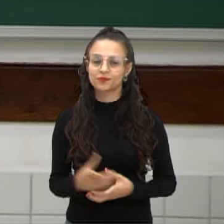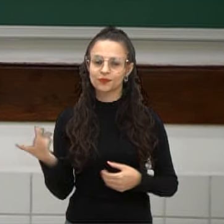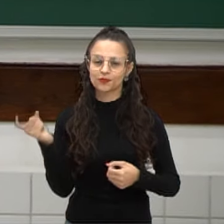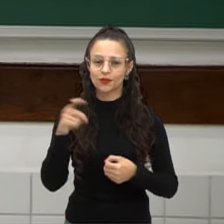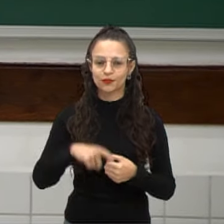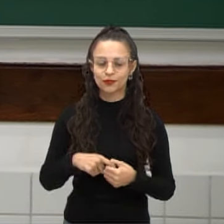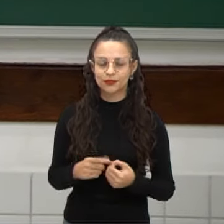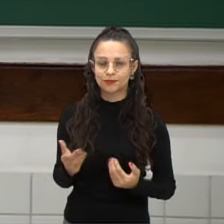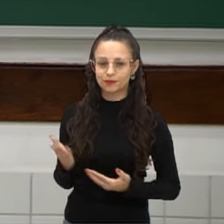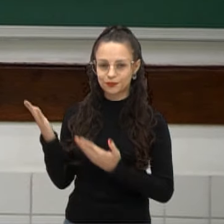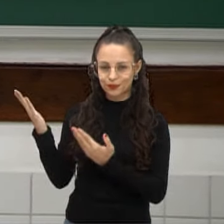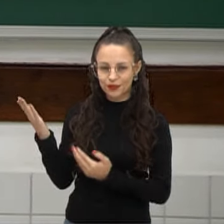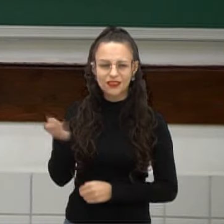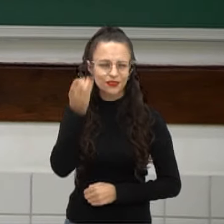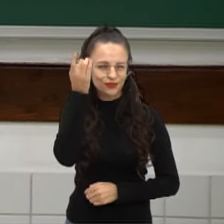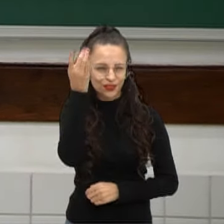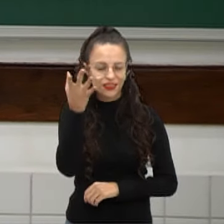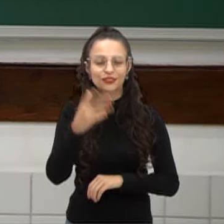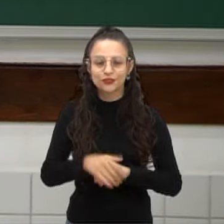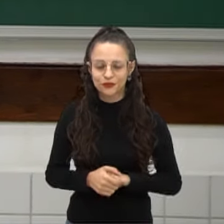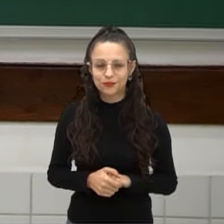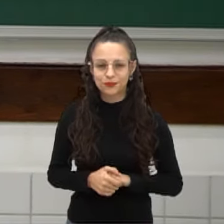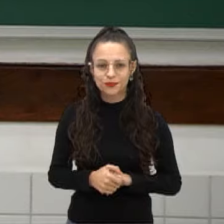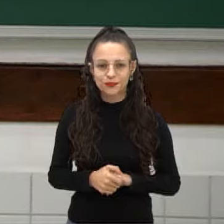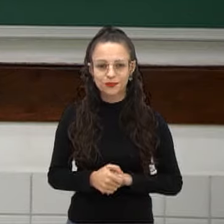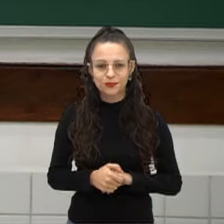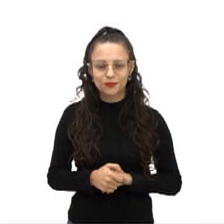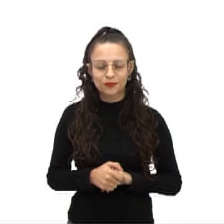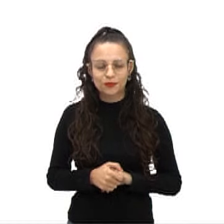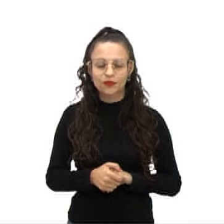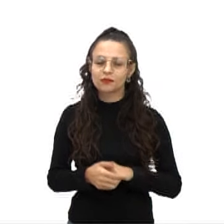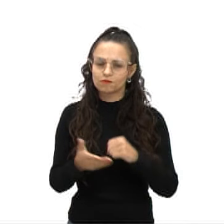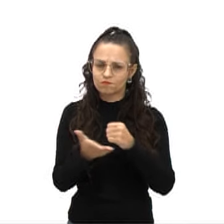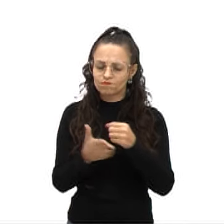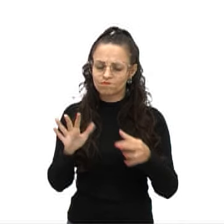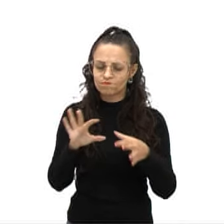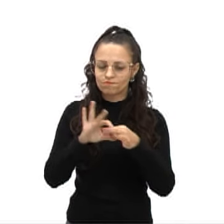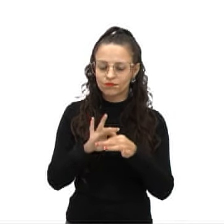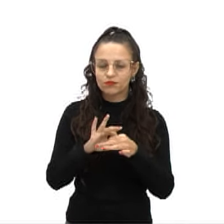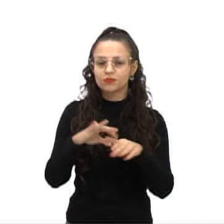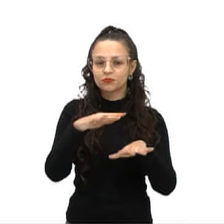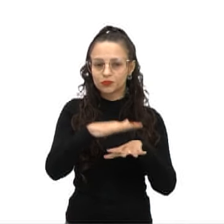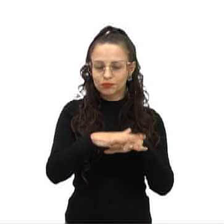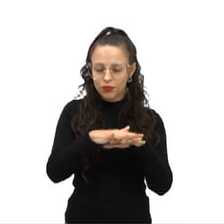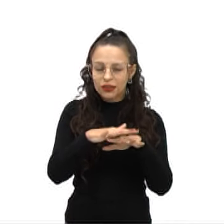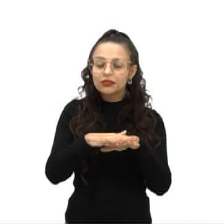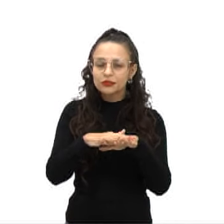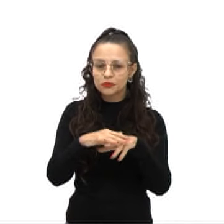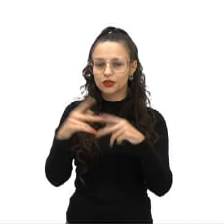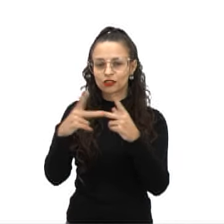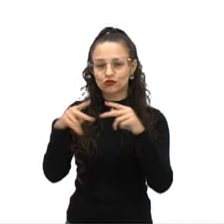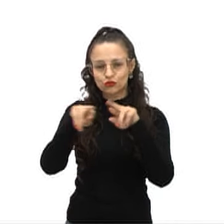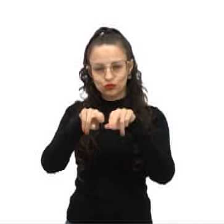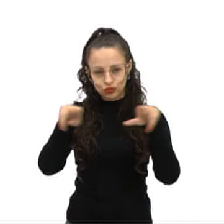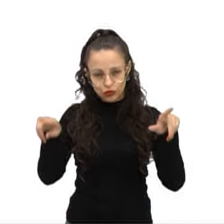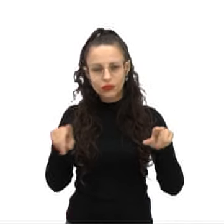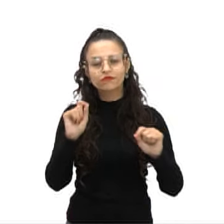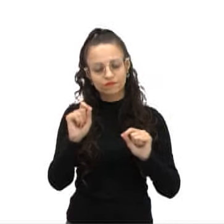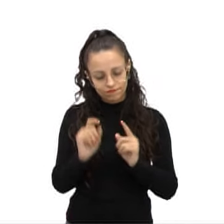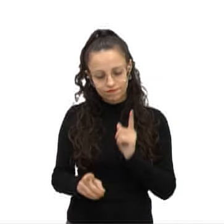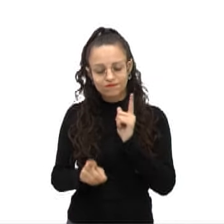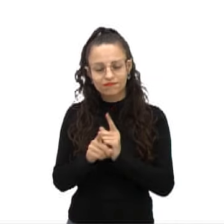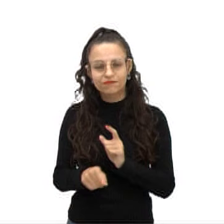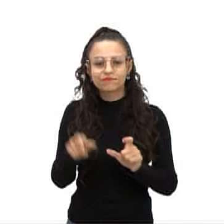Voltamos aqui, pessoal, essa é facinho, a gente acabou de falar sobre isso. Princípios básicos da aritmética, geometria e álgebra foram descobertos por